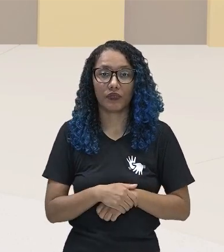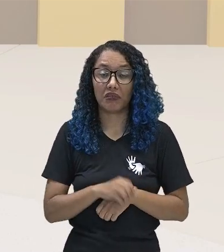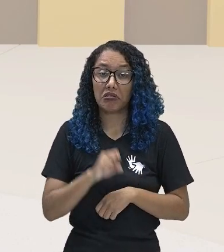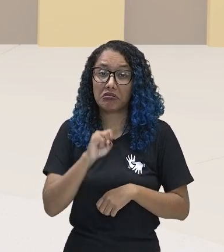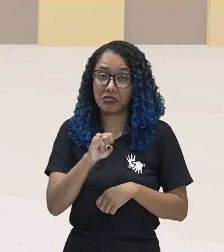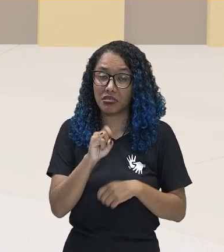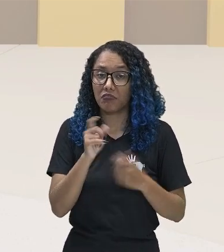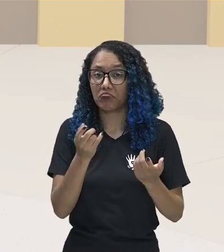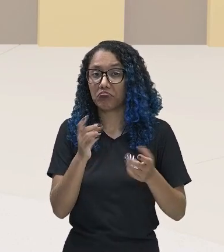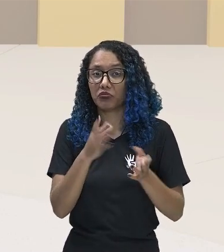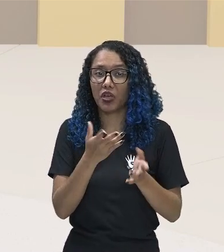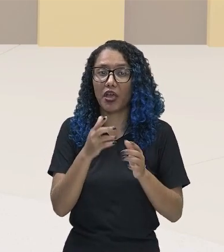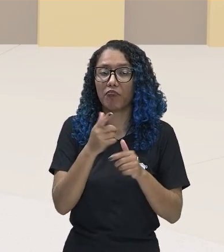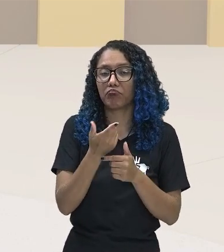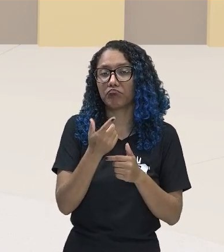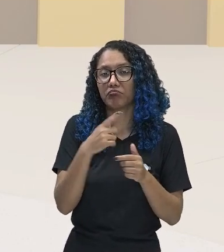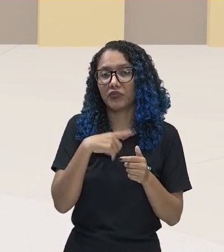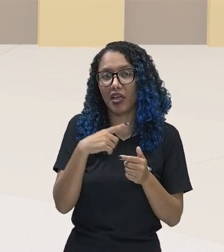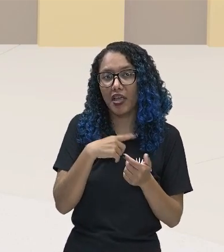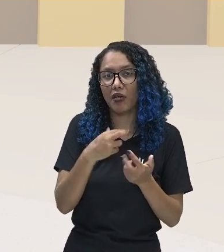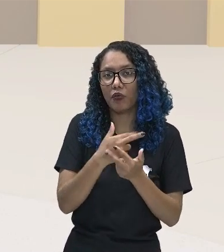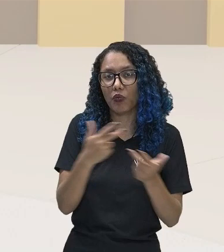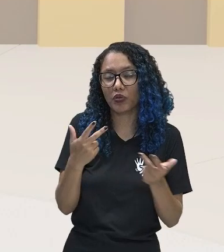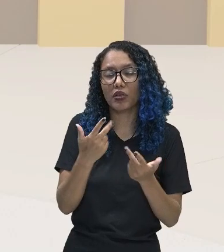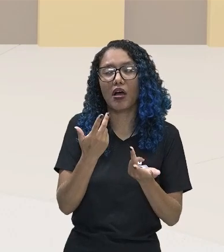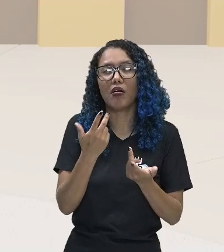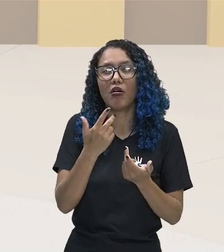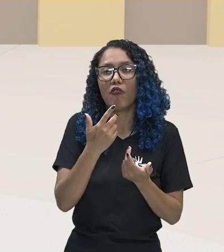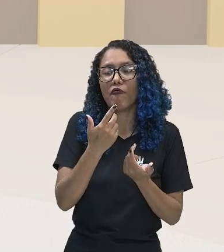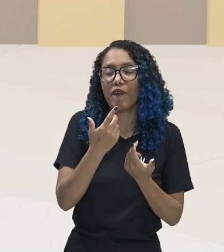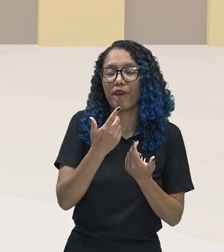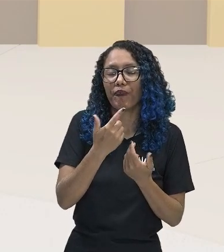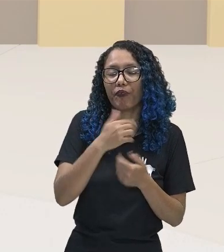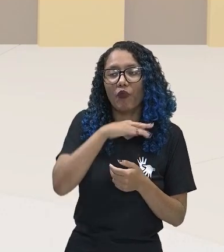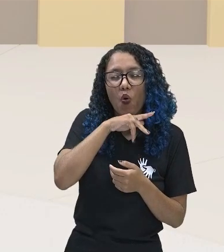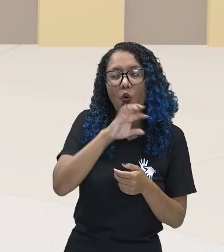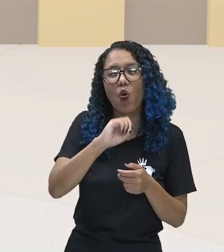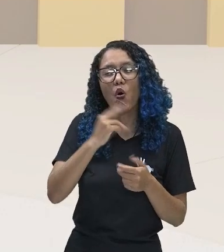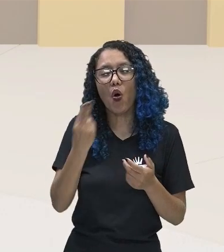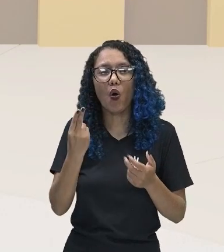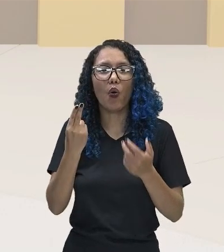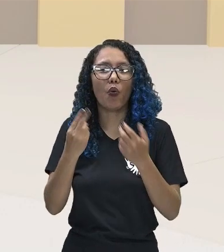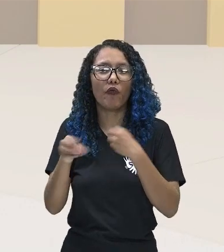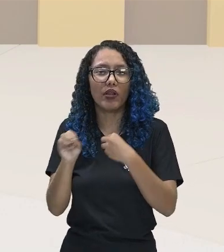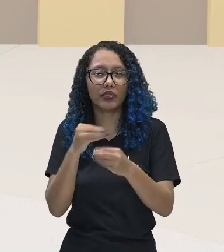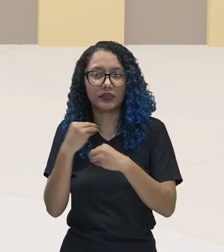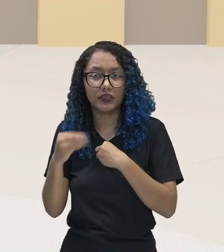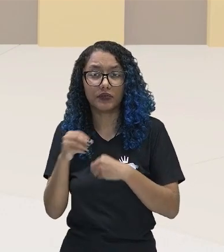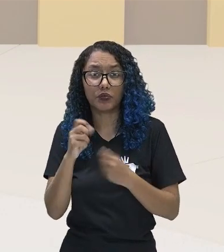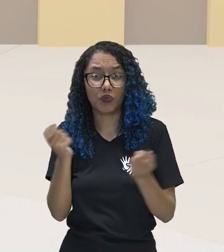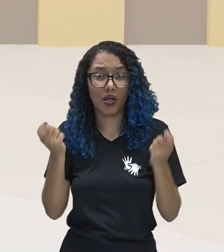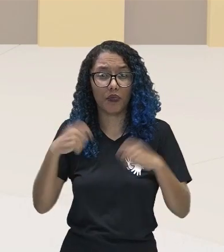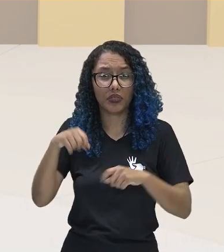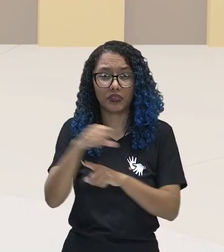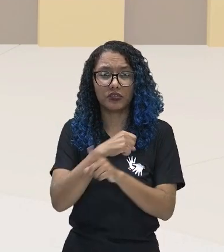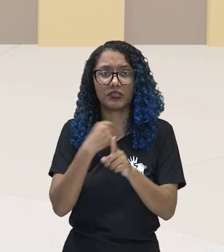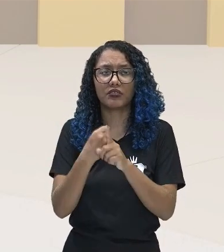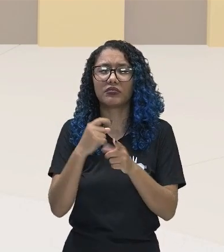ter reações, né, flexíveis. Então, quando falamos de competência social, nós estamos falando aí